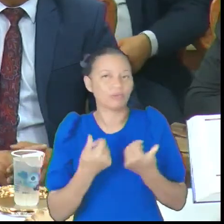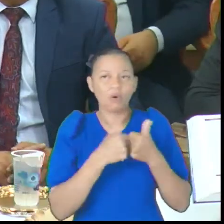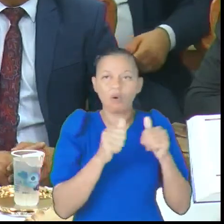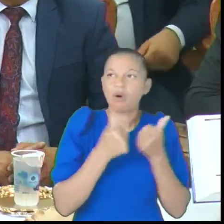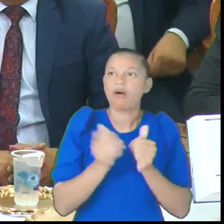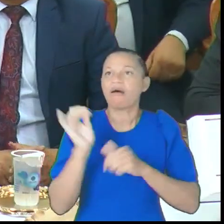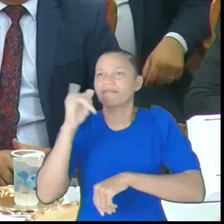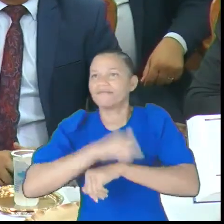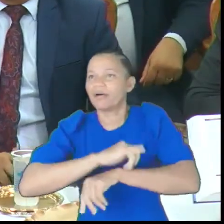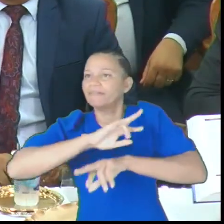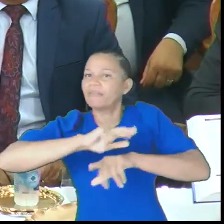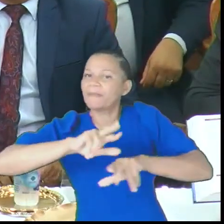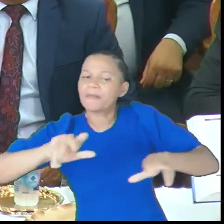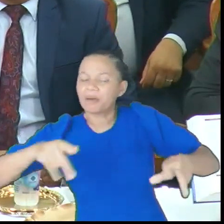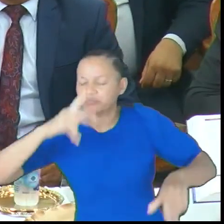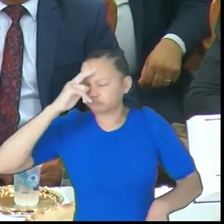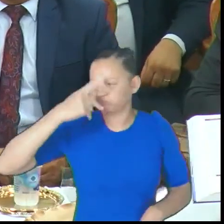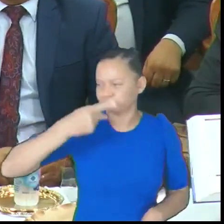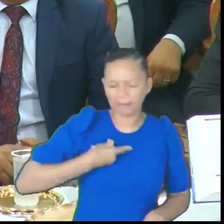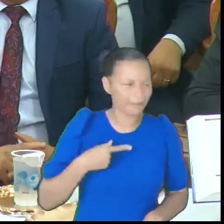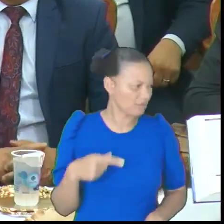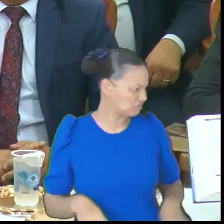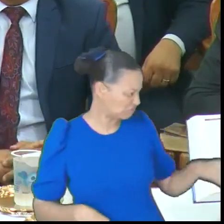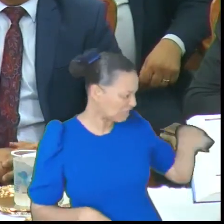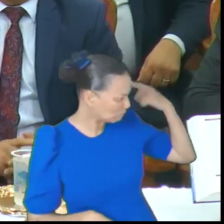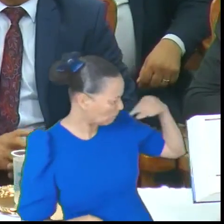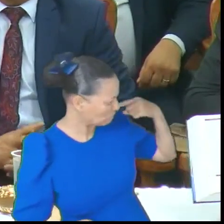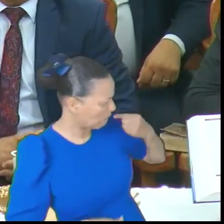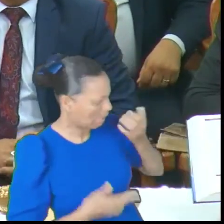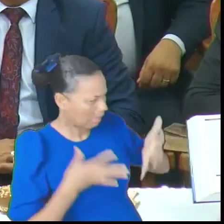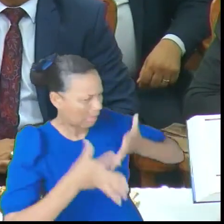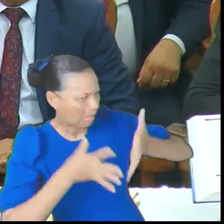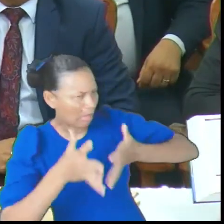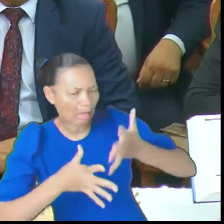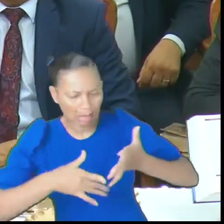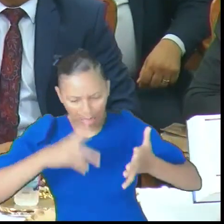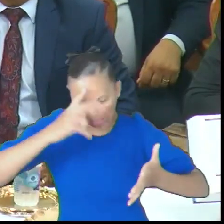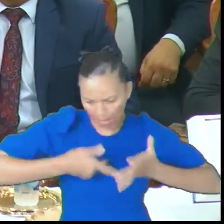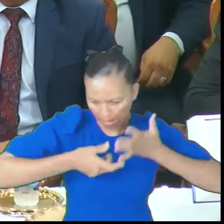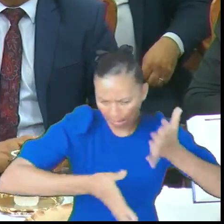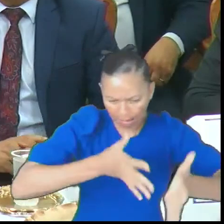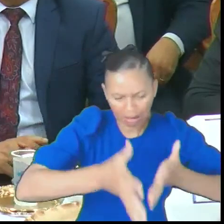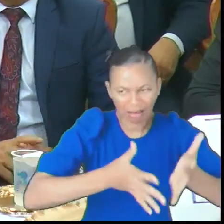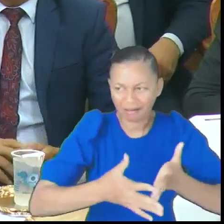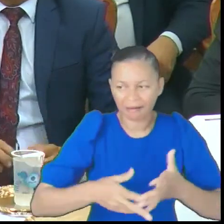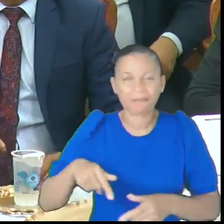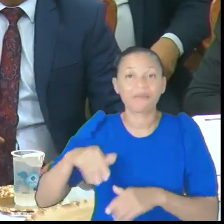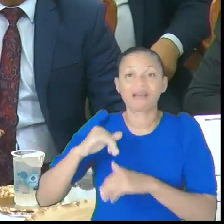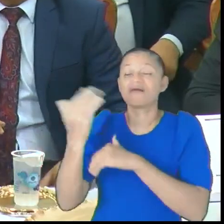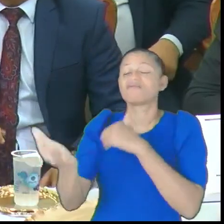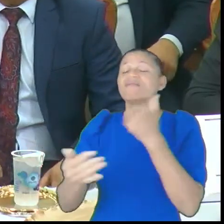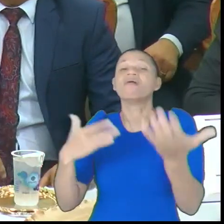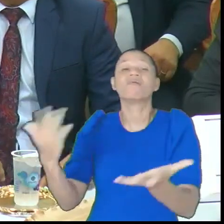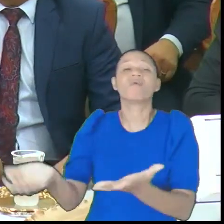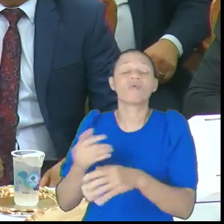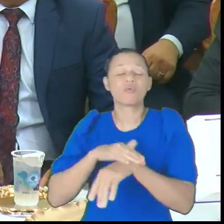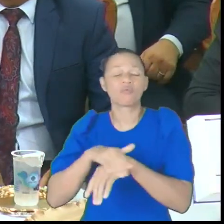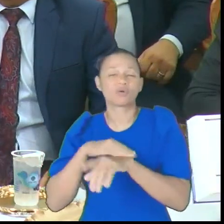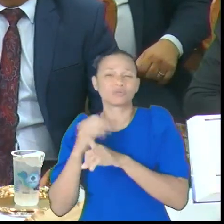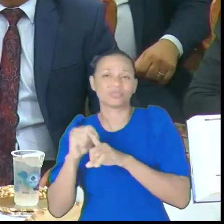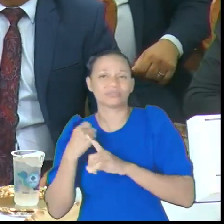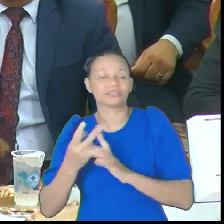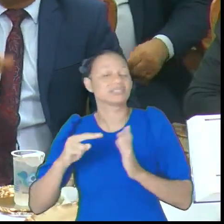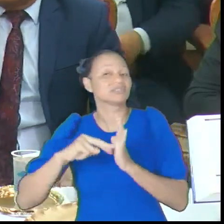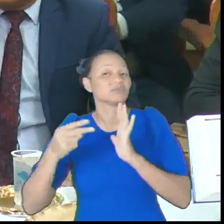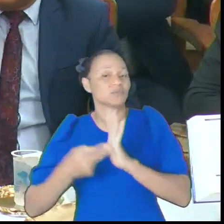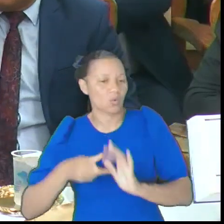não sei se você já foi chamado de doido quando esteve orando na rua, porque lá fora conversar sozinho é sinônimo de loucura, mas